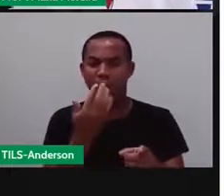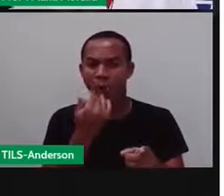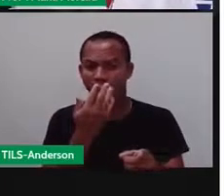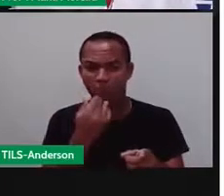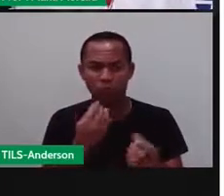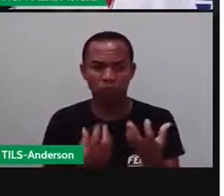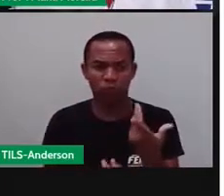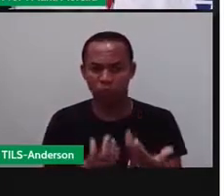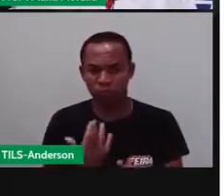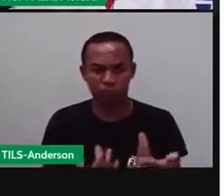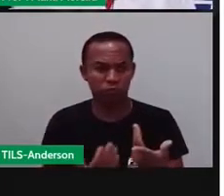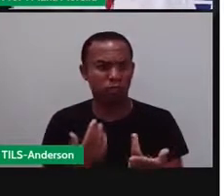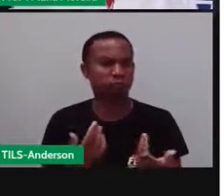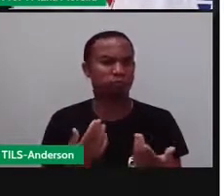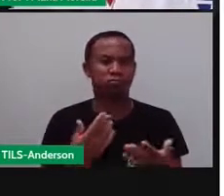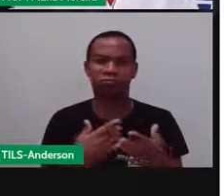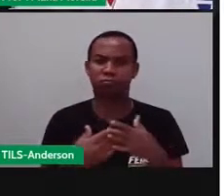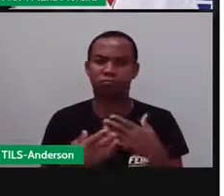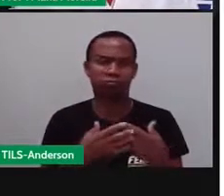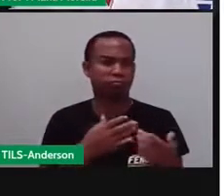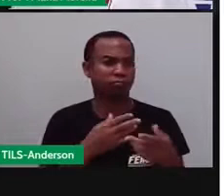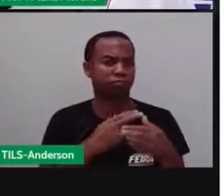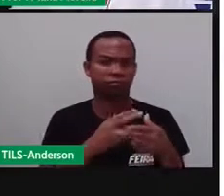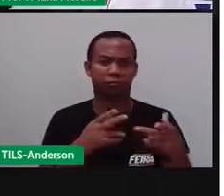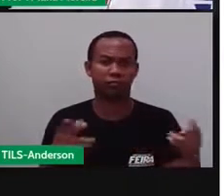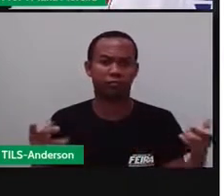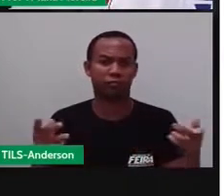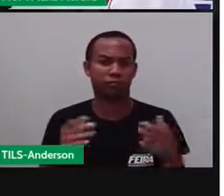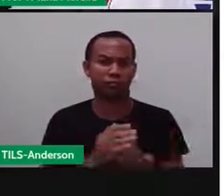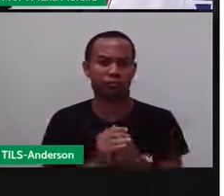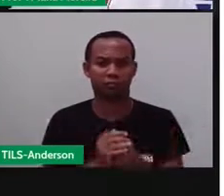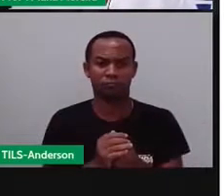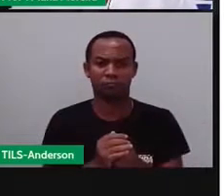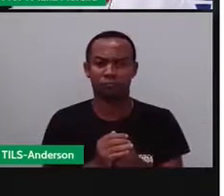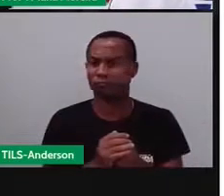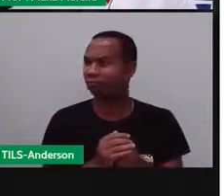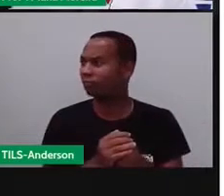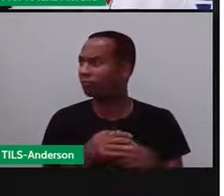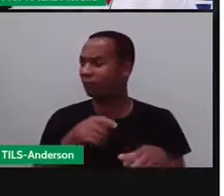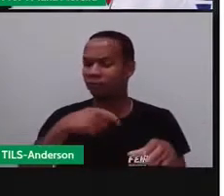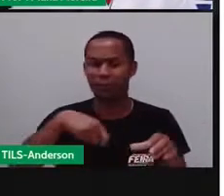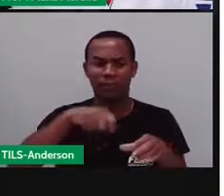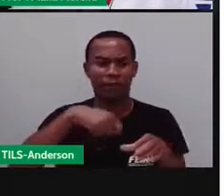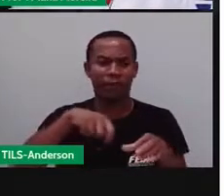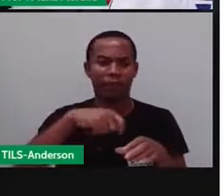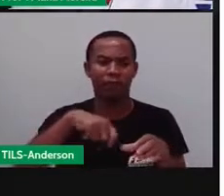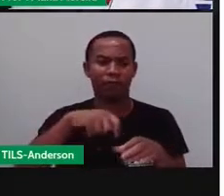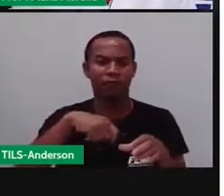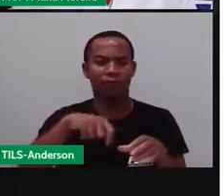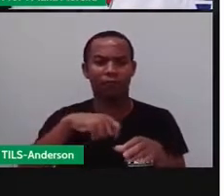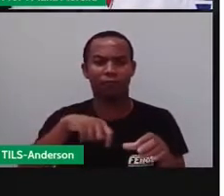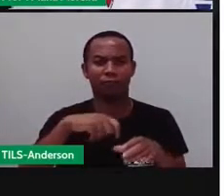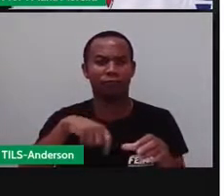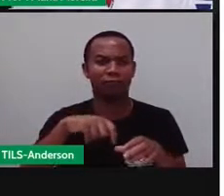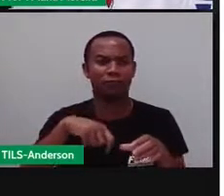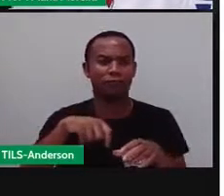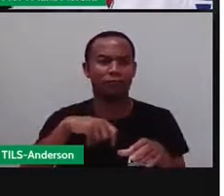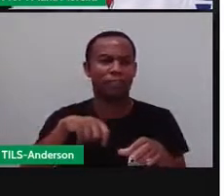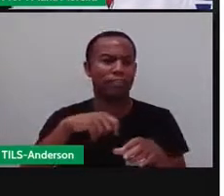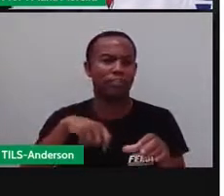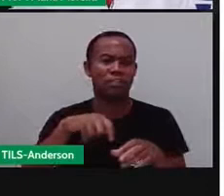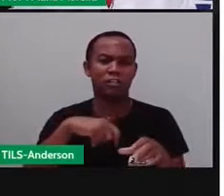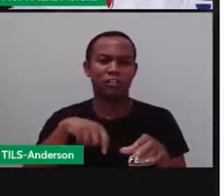cozido, assado. O que mais a gente consegue fazer com milho? Mingau, caldo,